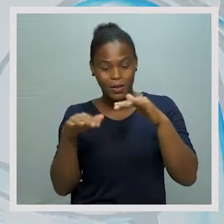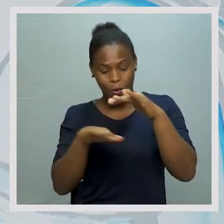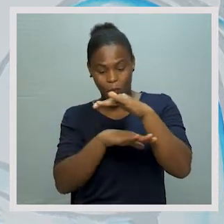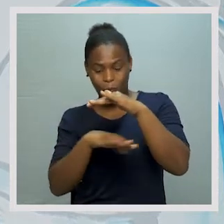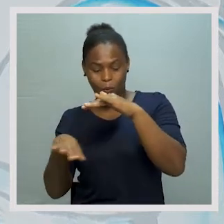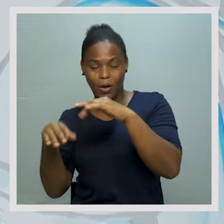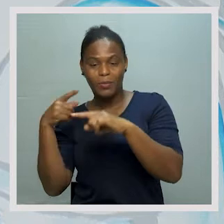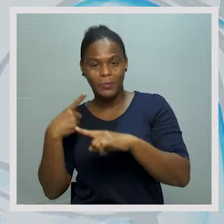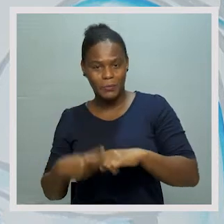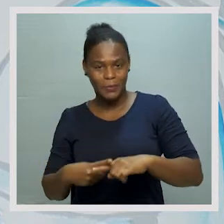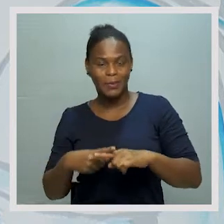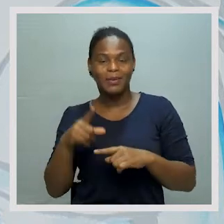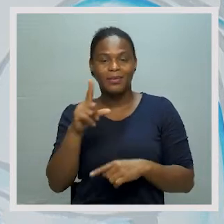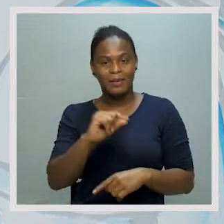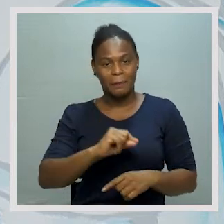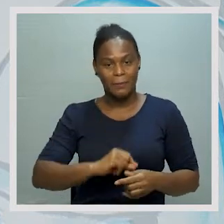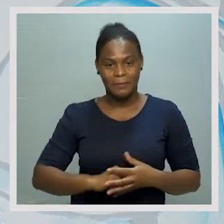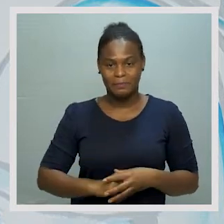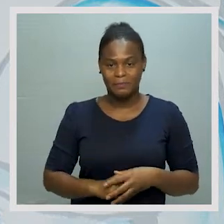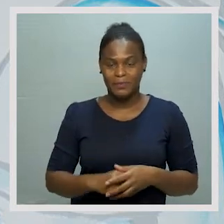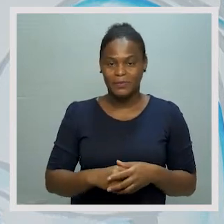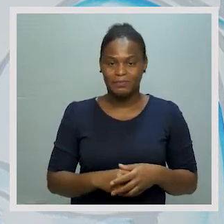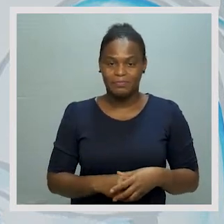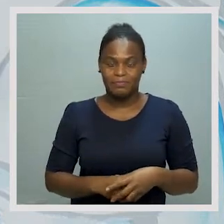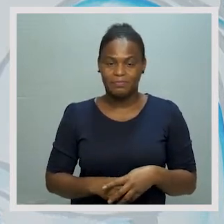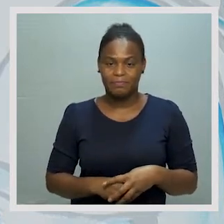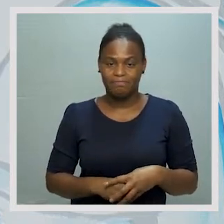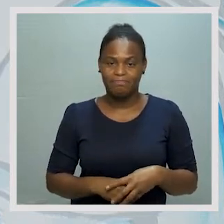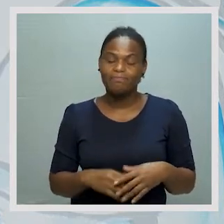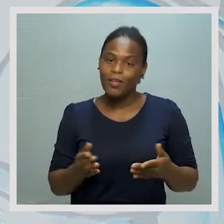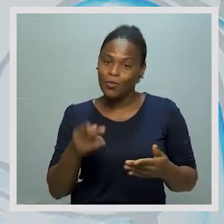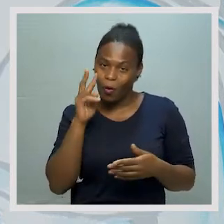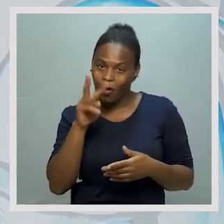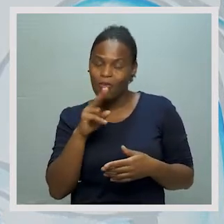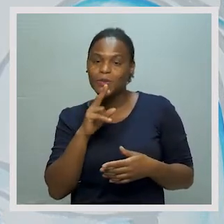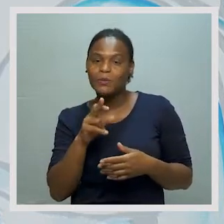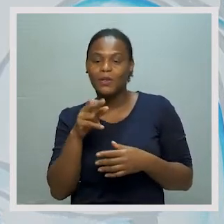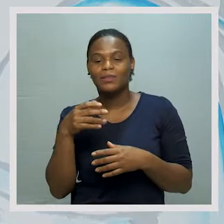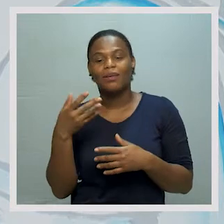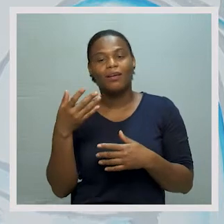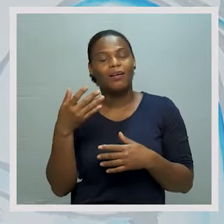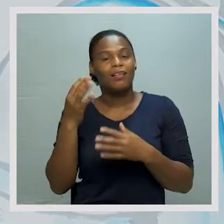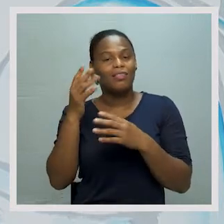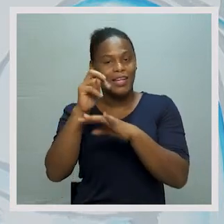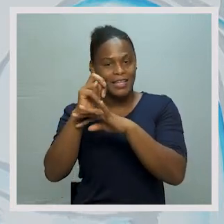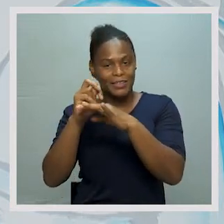e multiplicar os denominadores. E vais encontrar o produto